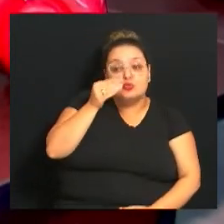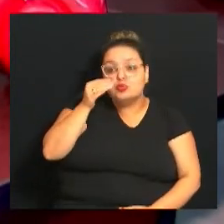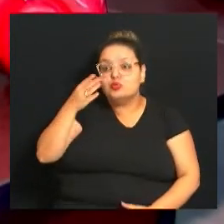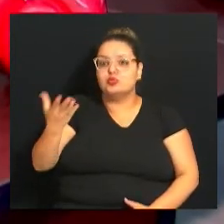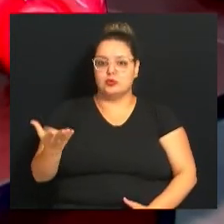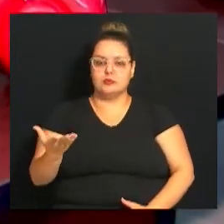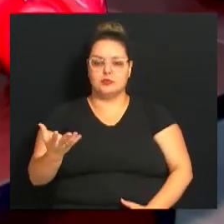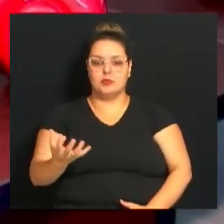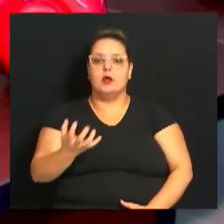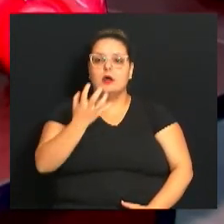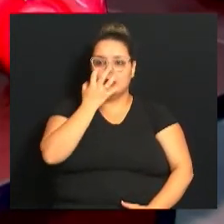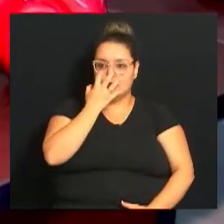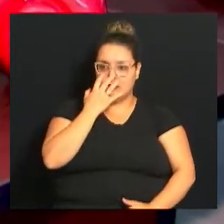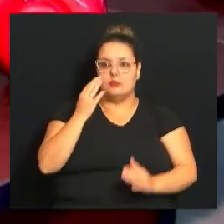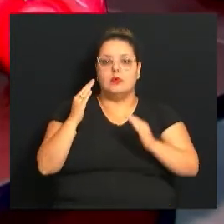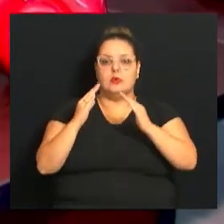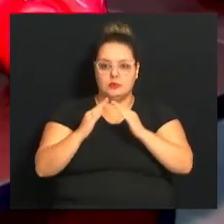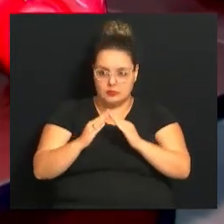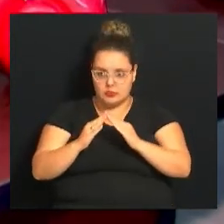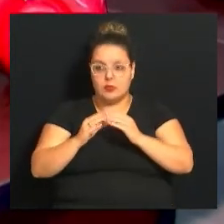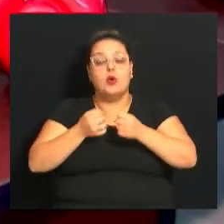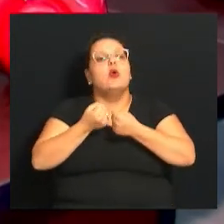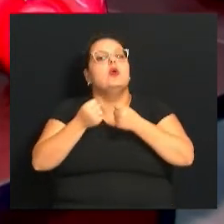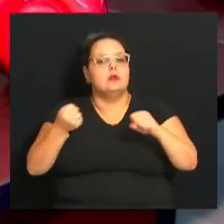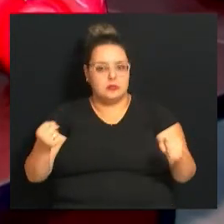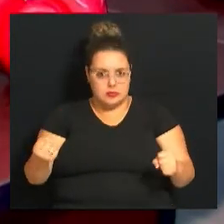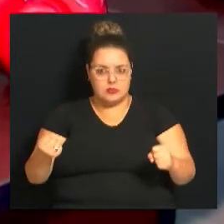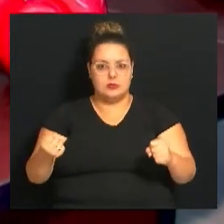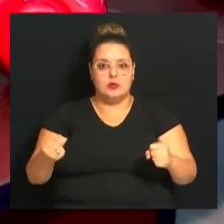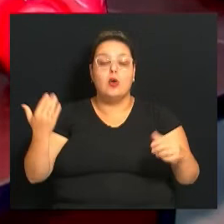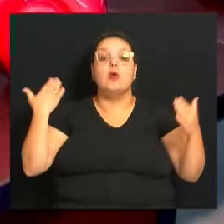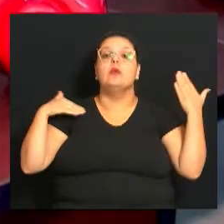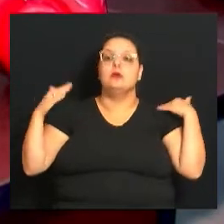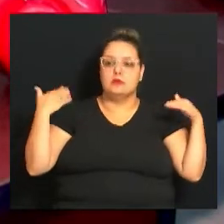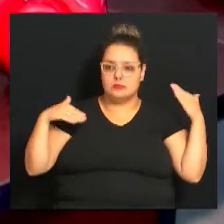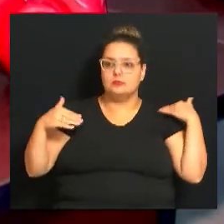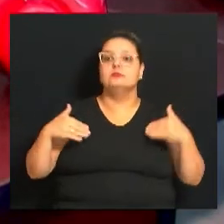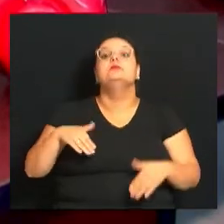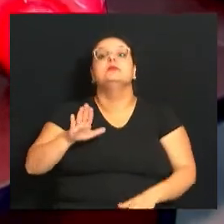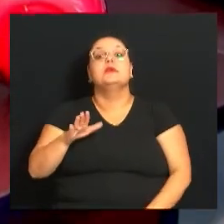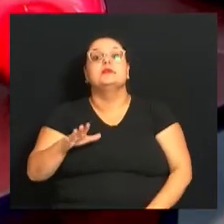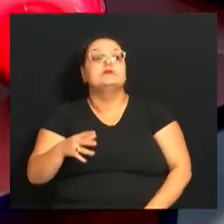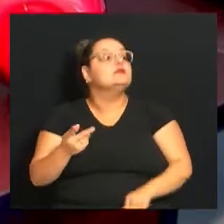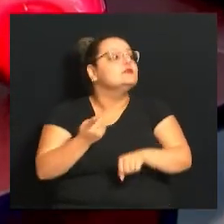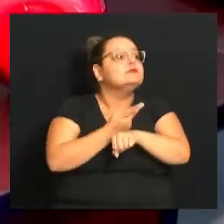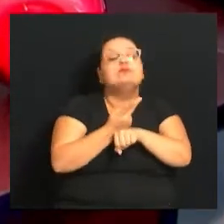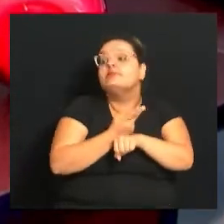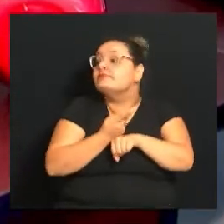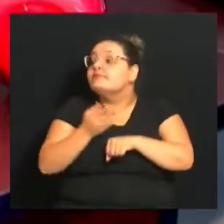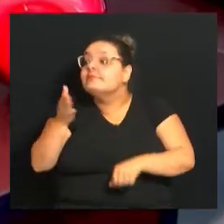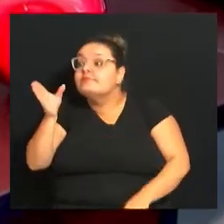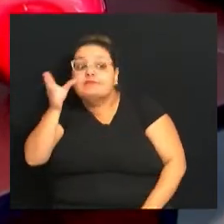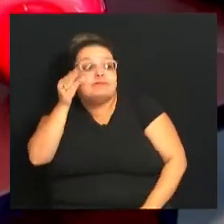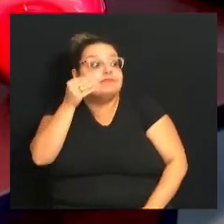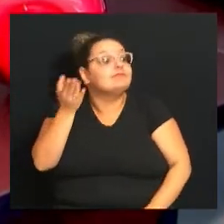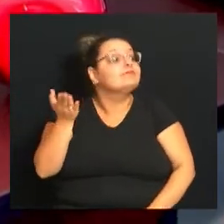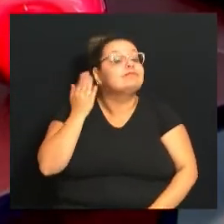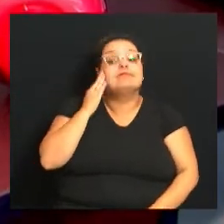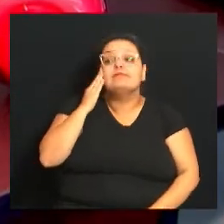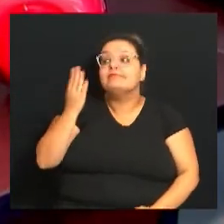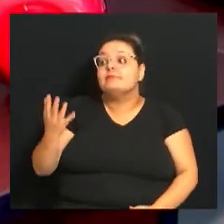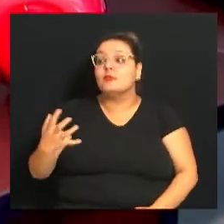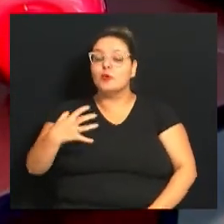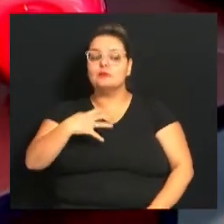cão que mora numa casa, numa propriedade grande, o SAI vai ter muito mais essa função dele poder investigar o que ele escuta e o que ele sente do lado de